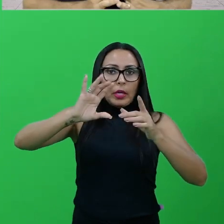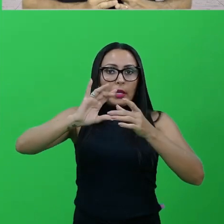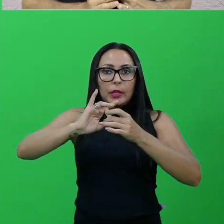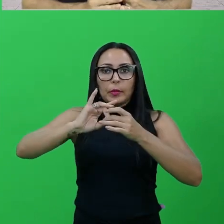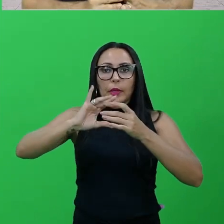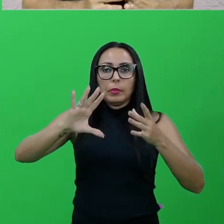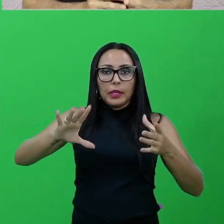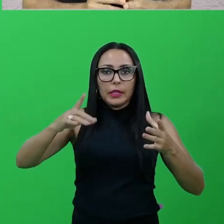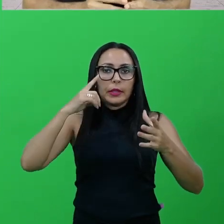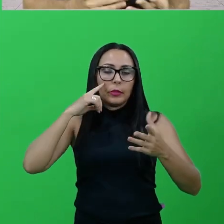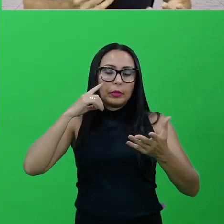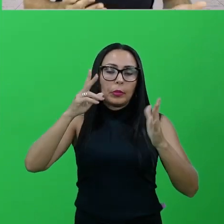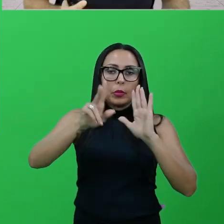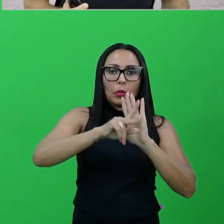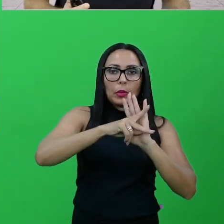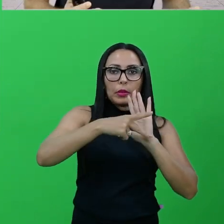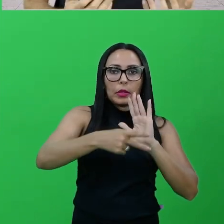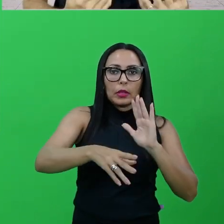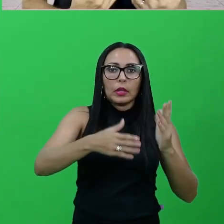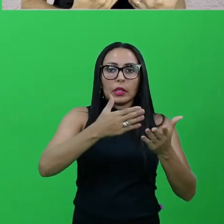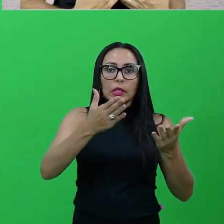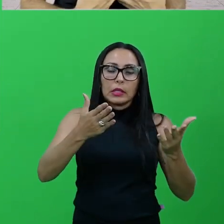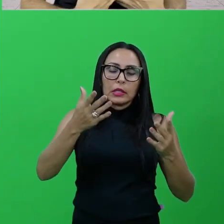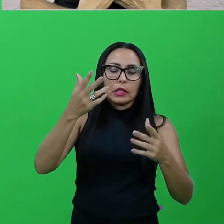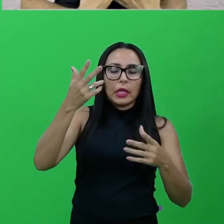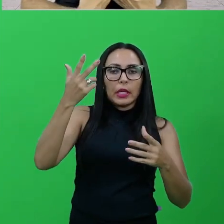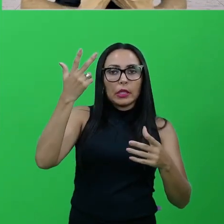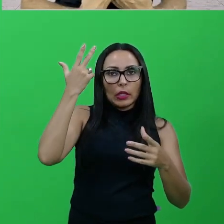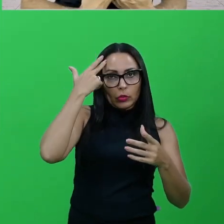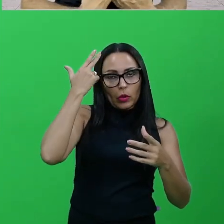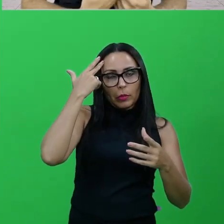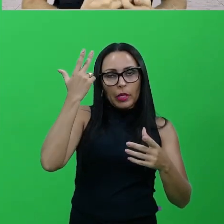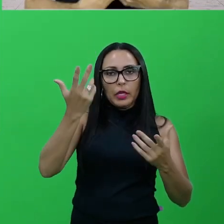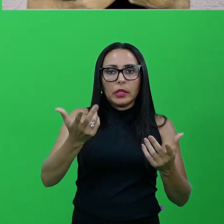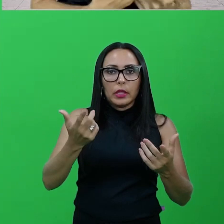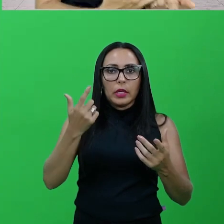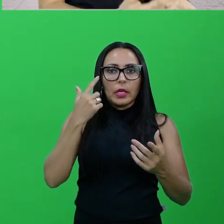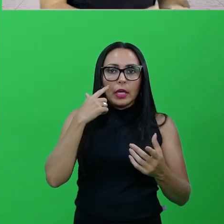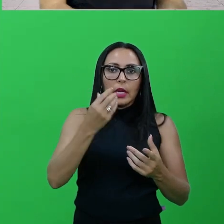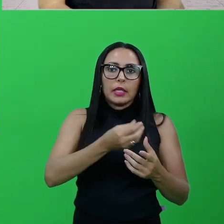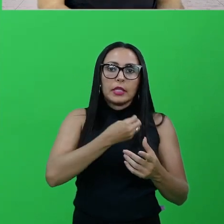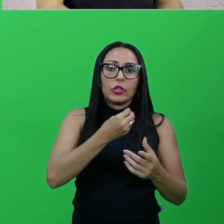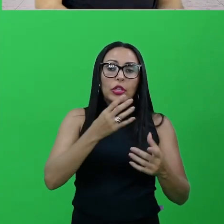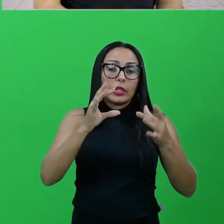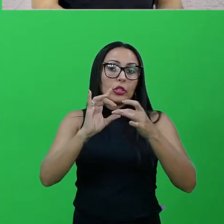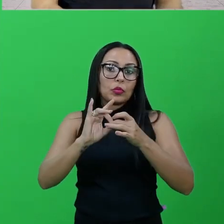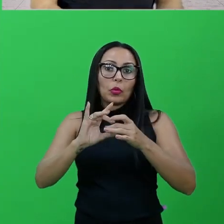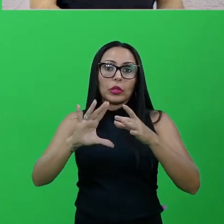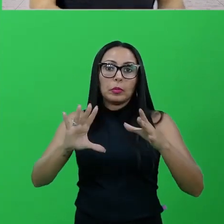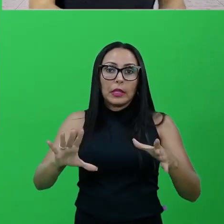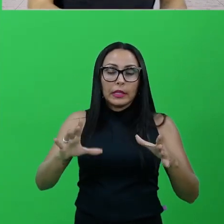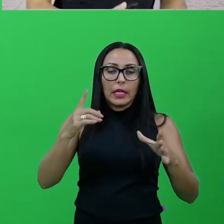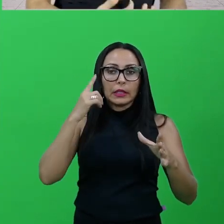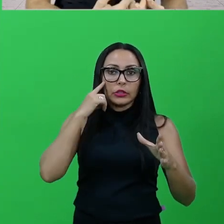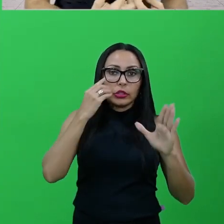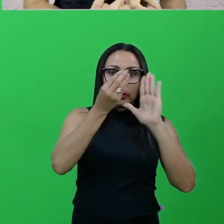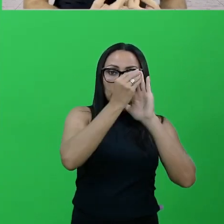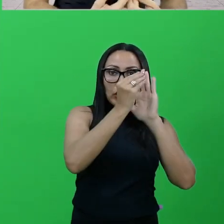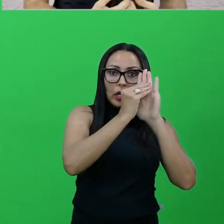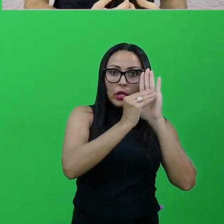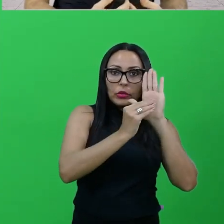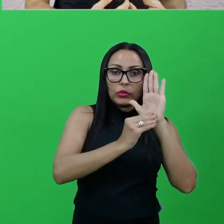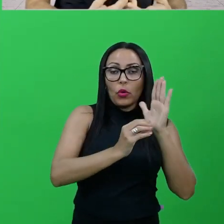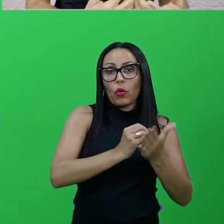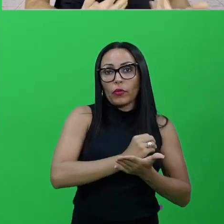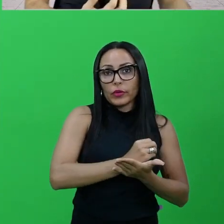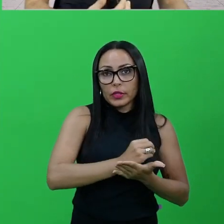de ponta a ponta. Então, naturalmente, existe a necessidade da disponibilidade de dados oficiais, que sejam dados